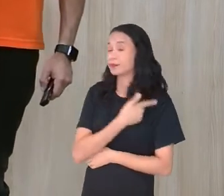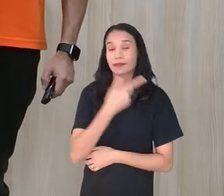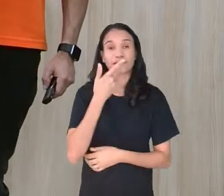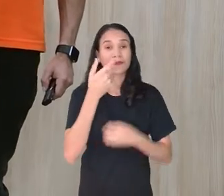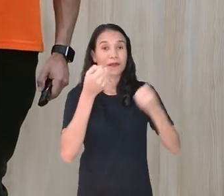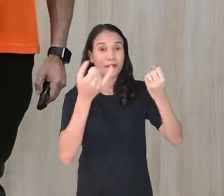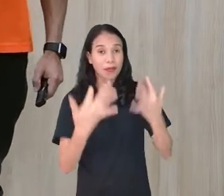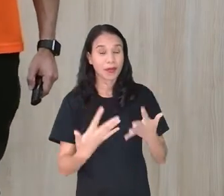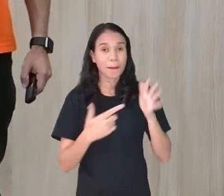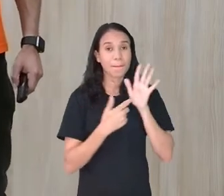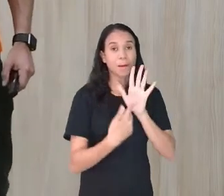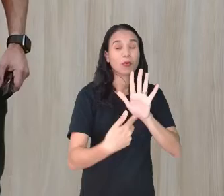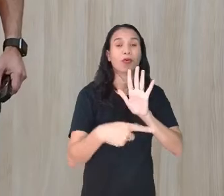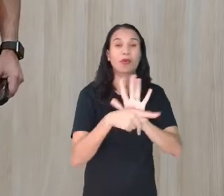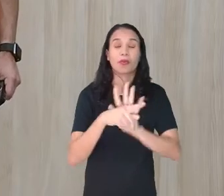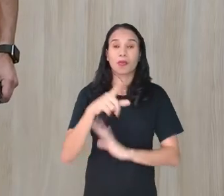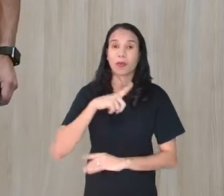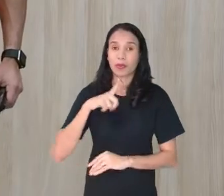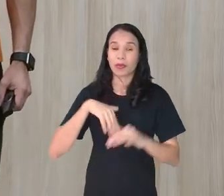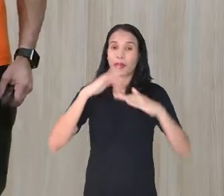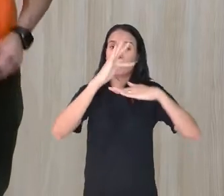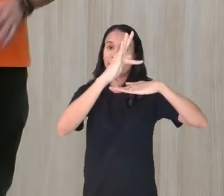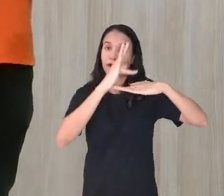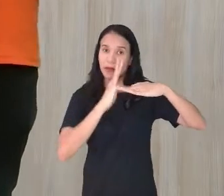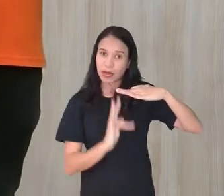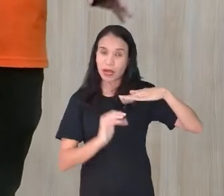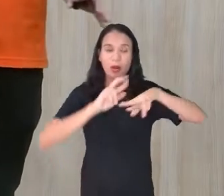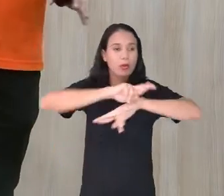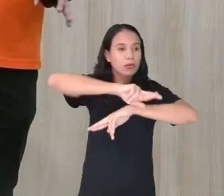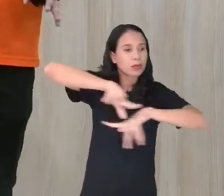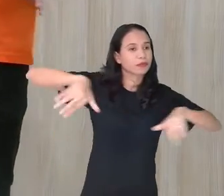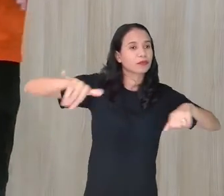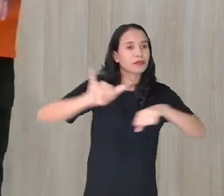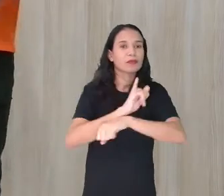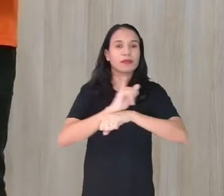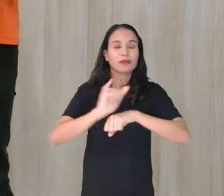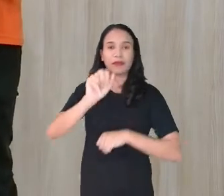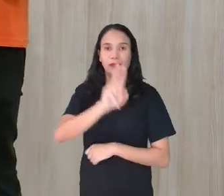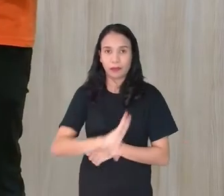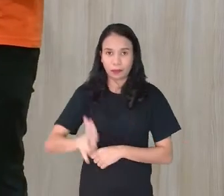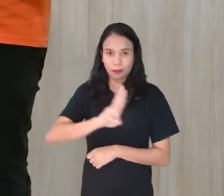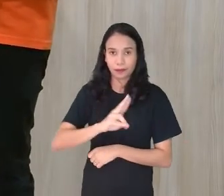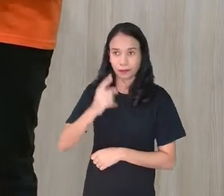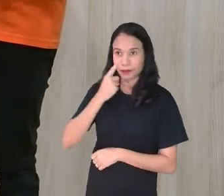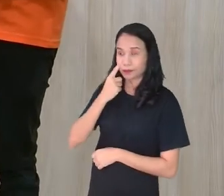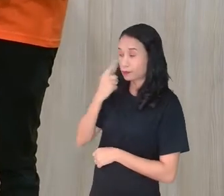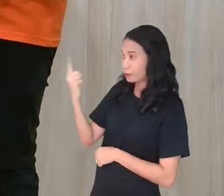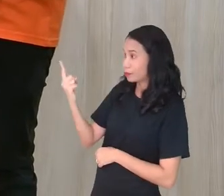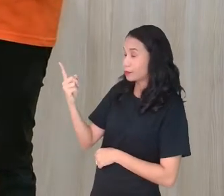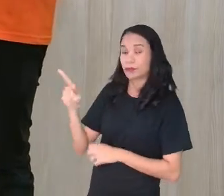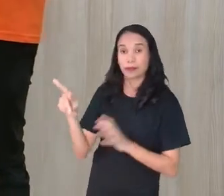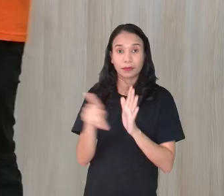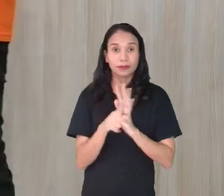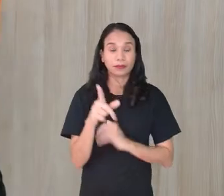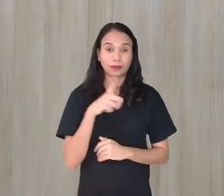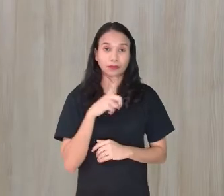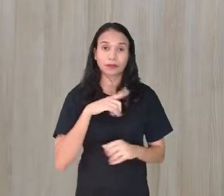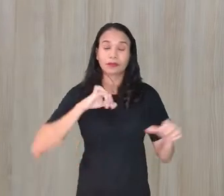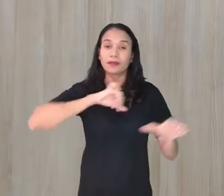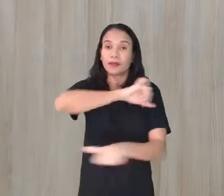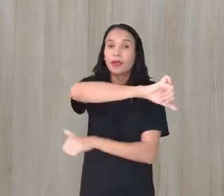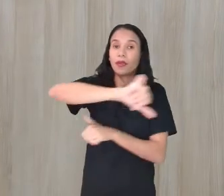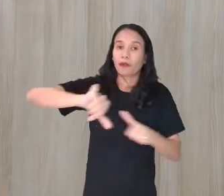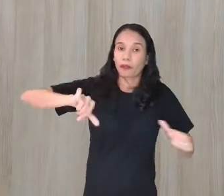falou, representar uma fração de várias formas, tá? Aqui, neste caso, eu quero